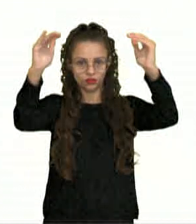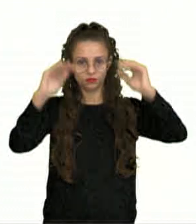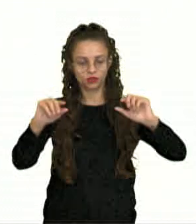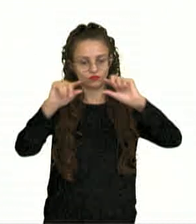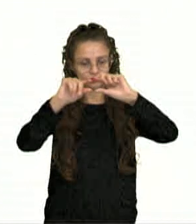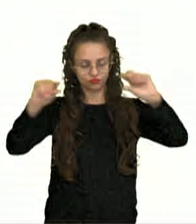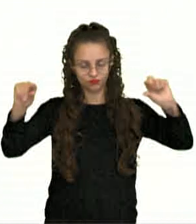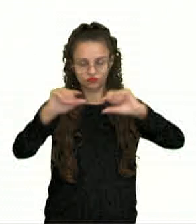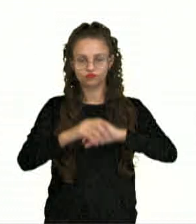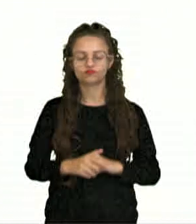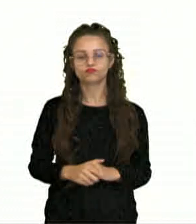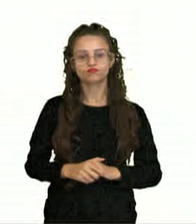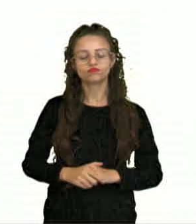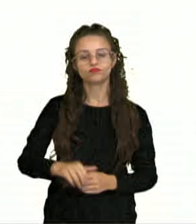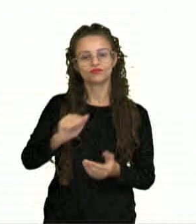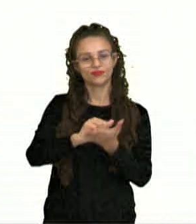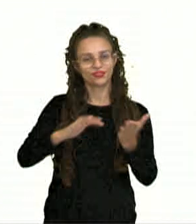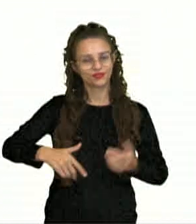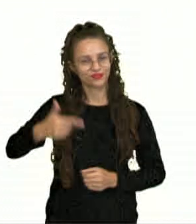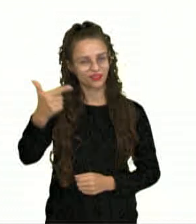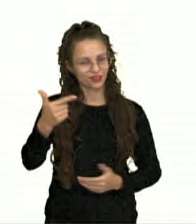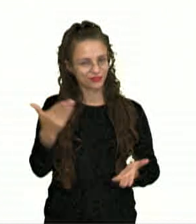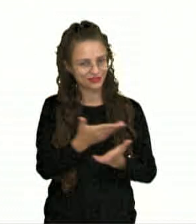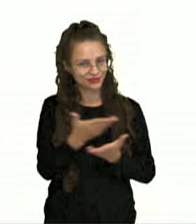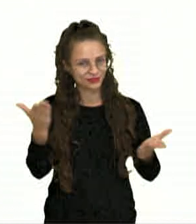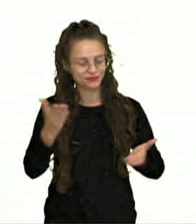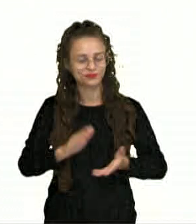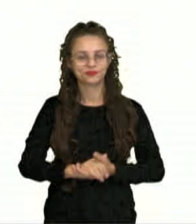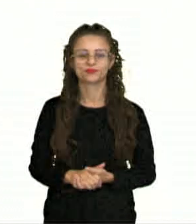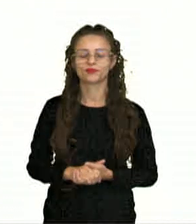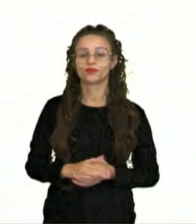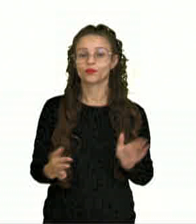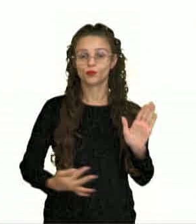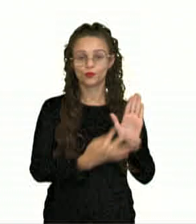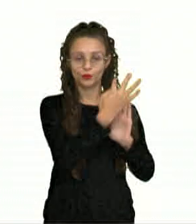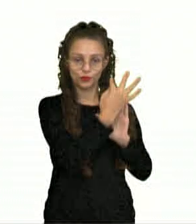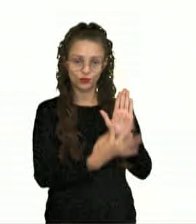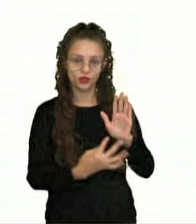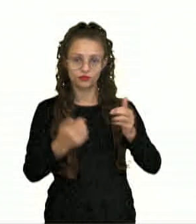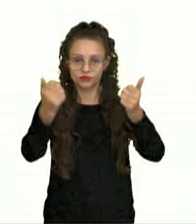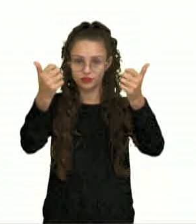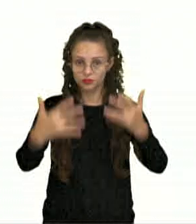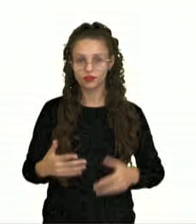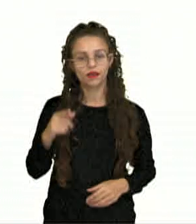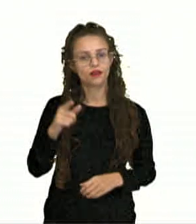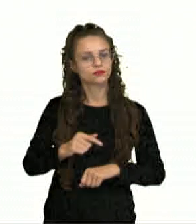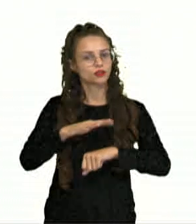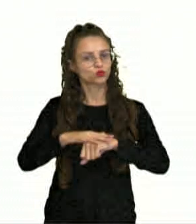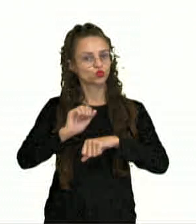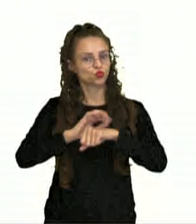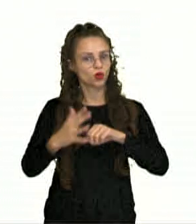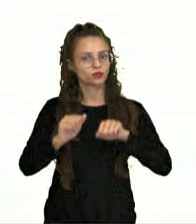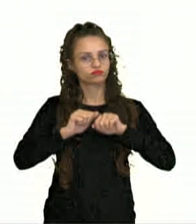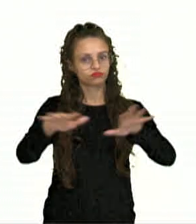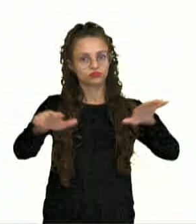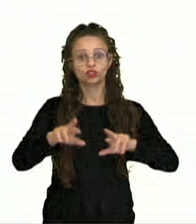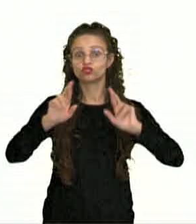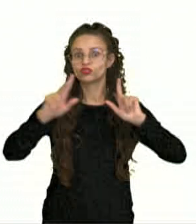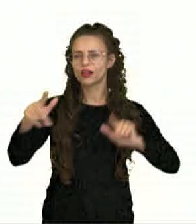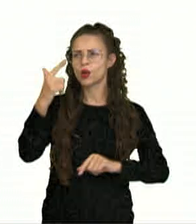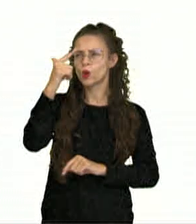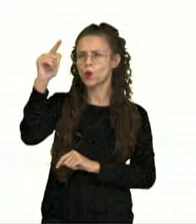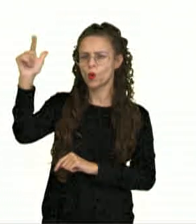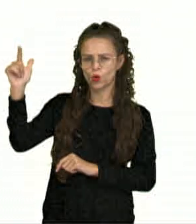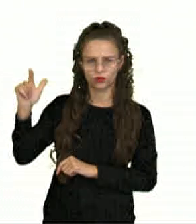Atividade 2, só para os seus olhos. O texto diz que esta epidemia é diferente das outras. O que eu